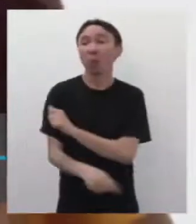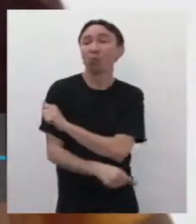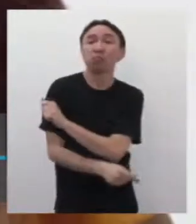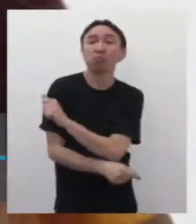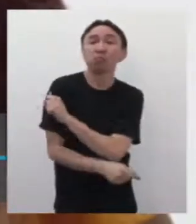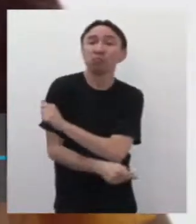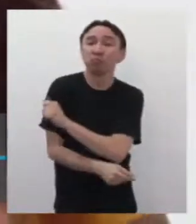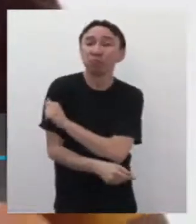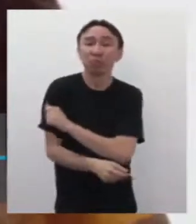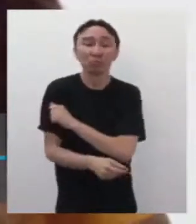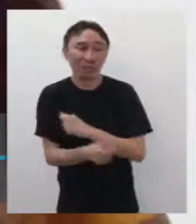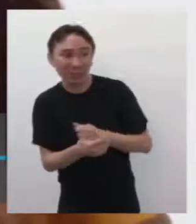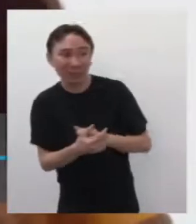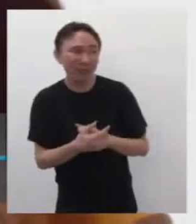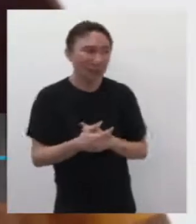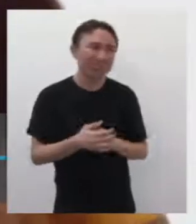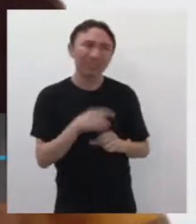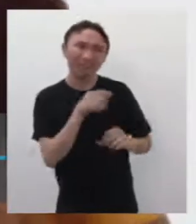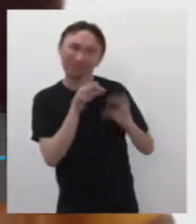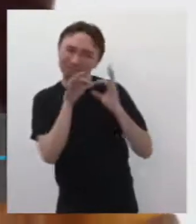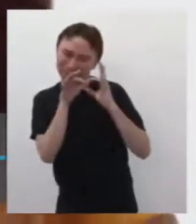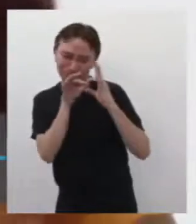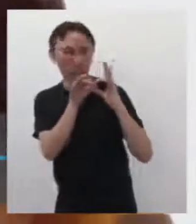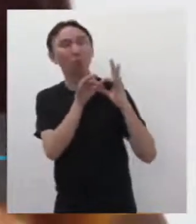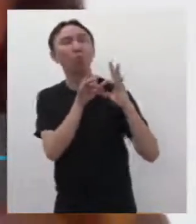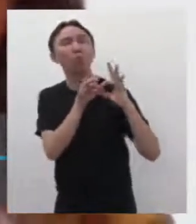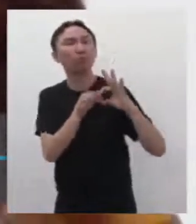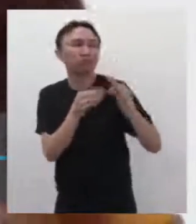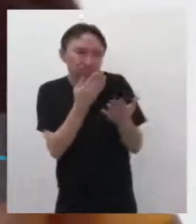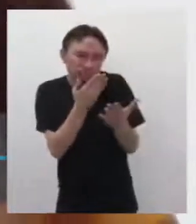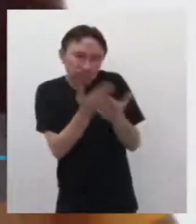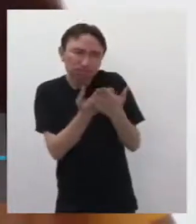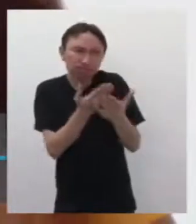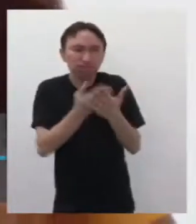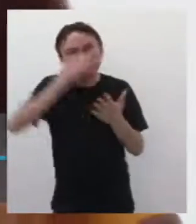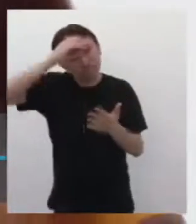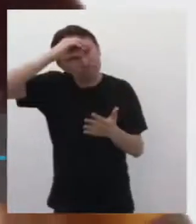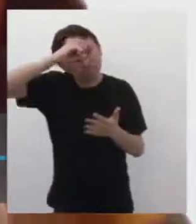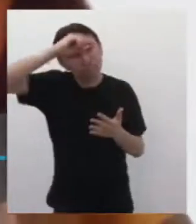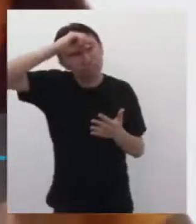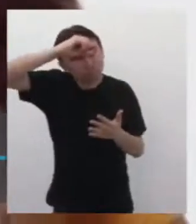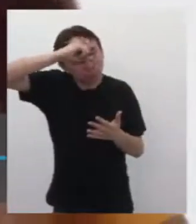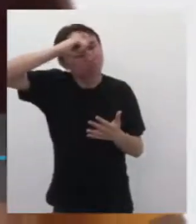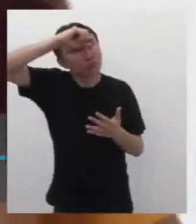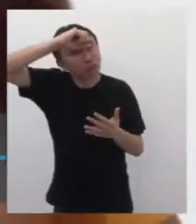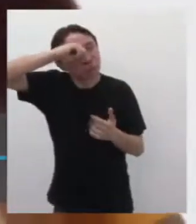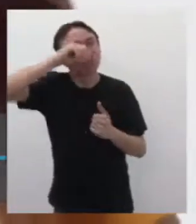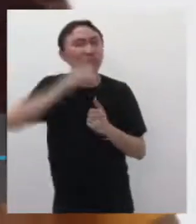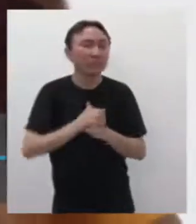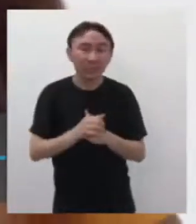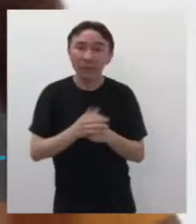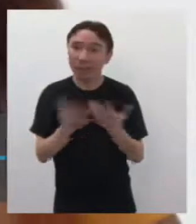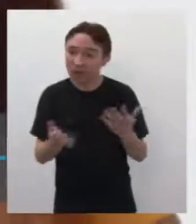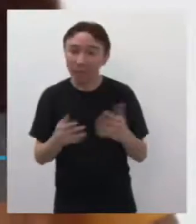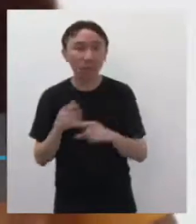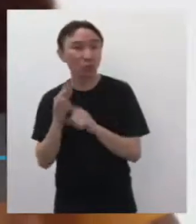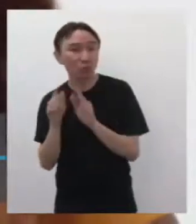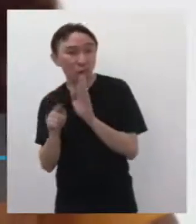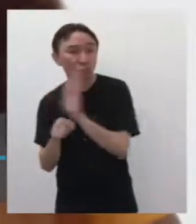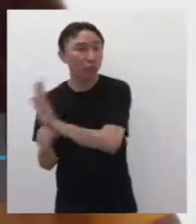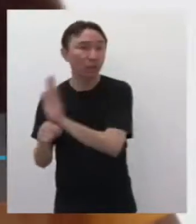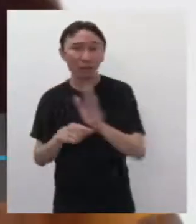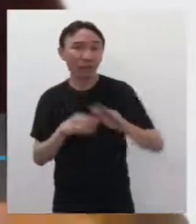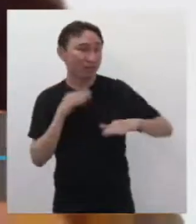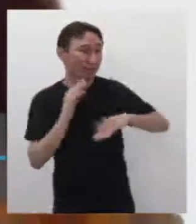relação com o aprender, a relação com trabalhar objetos de conhecimento, com aquisição de habilidades, desenvolvimento